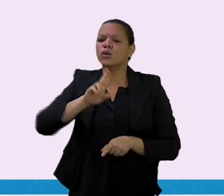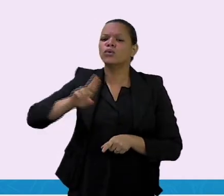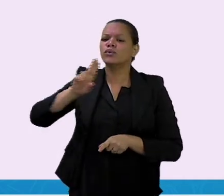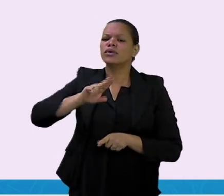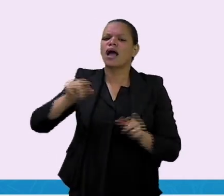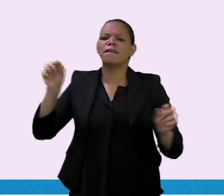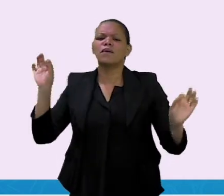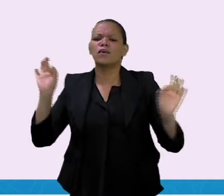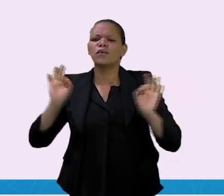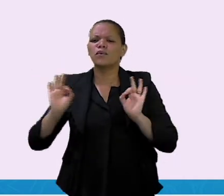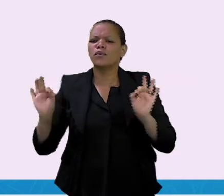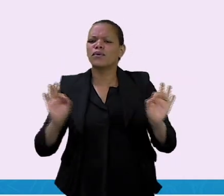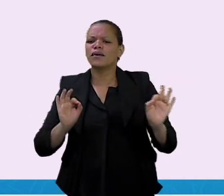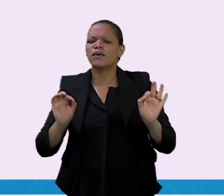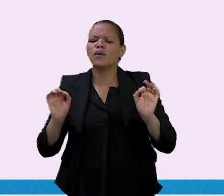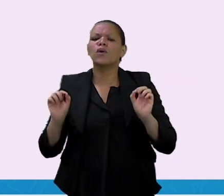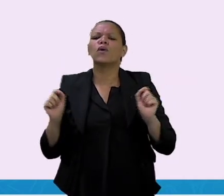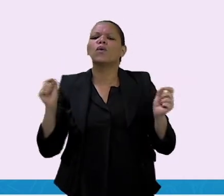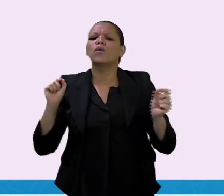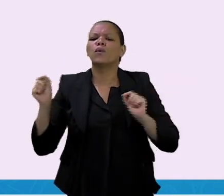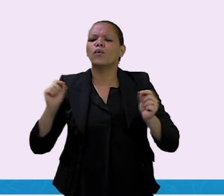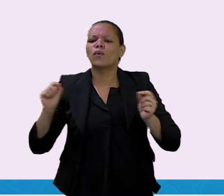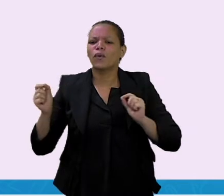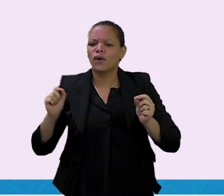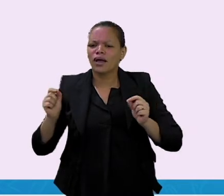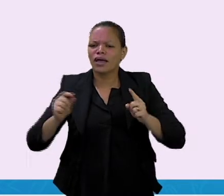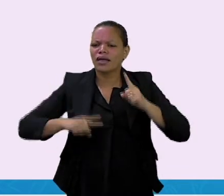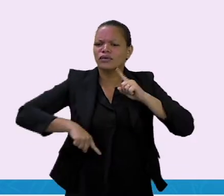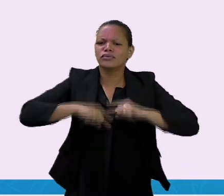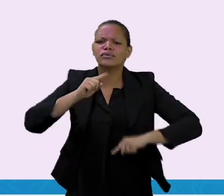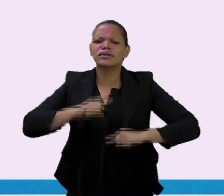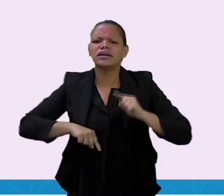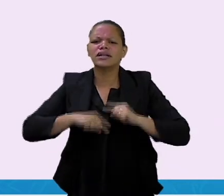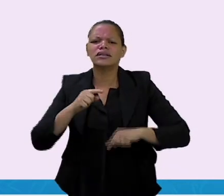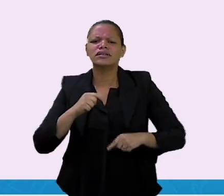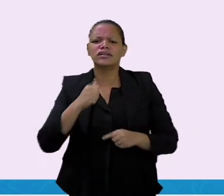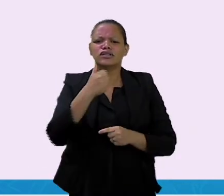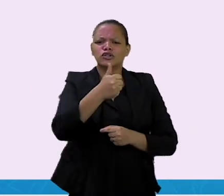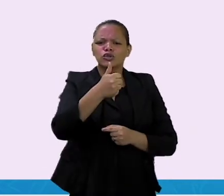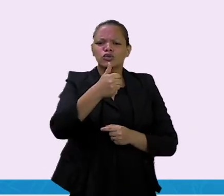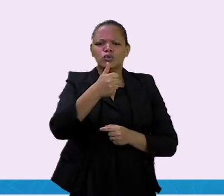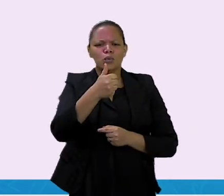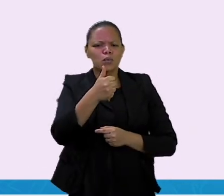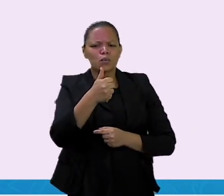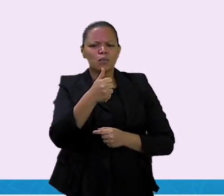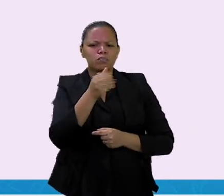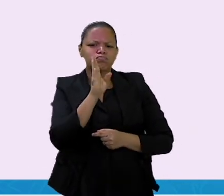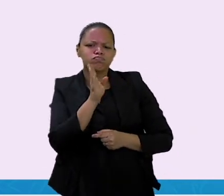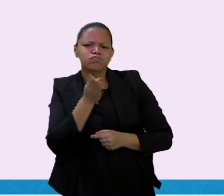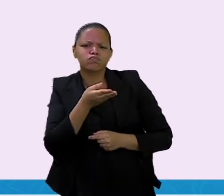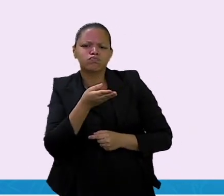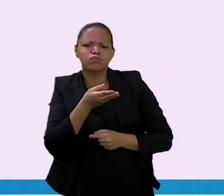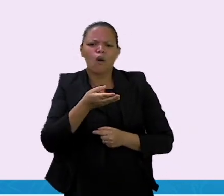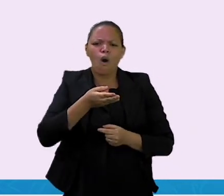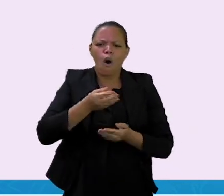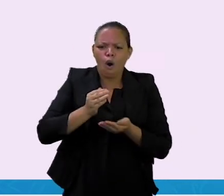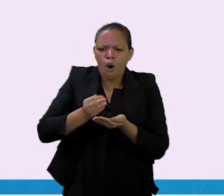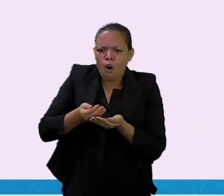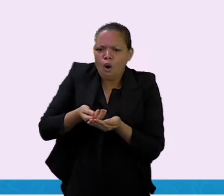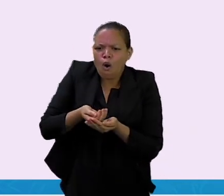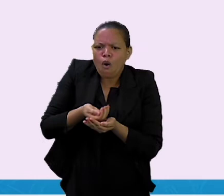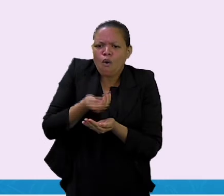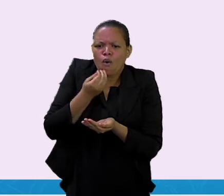colher de sopa de manteiga e 1 xícara de chá de açúcar. Então, professora, por que nós estamos